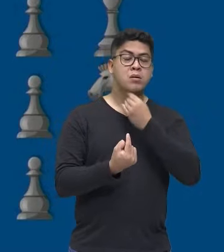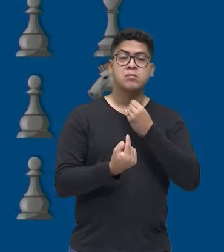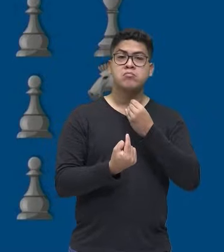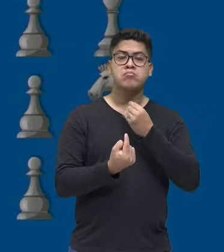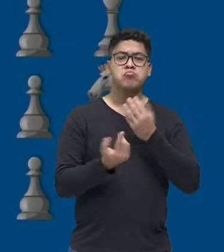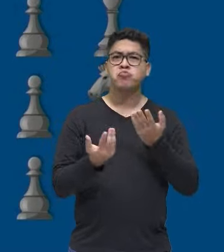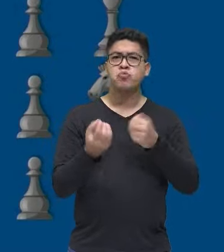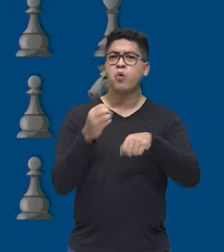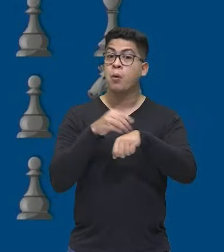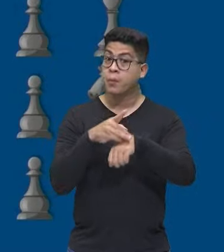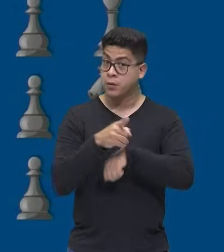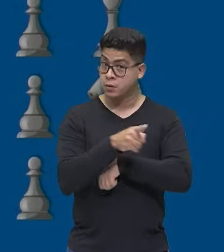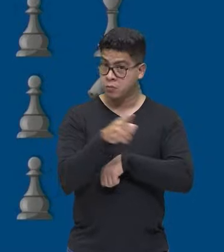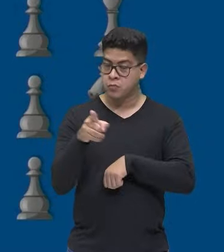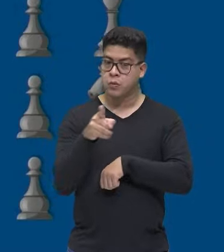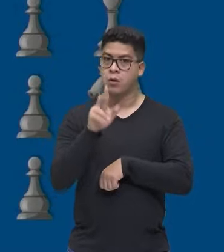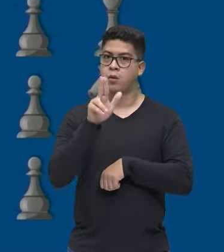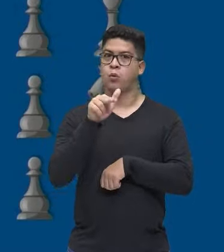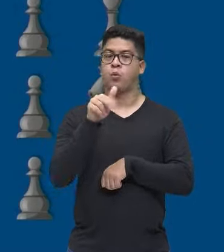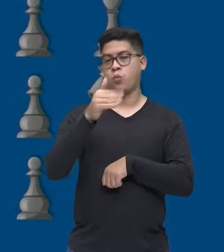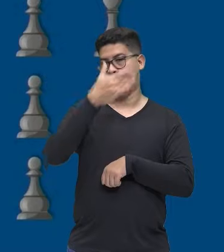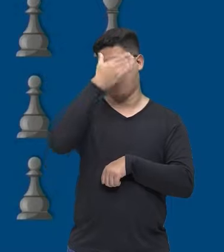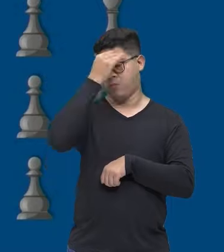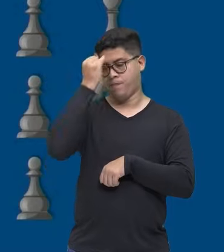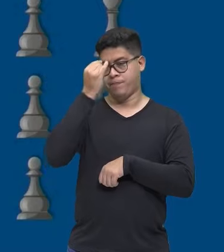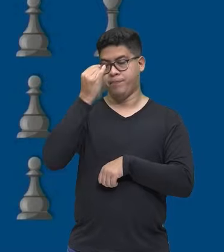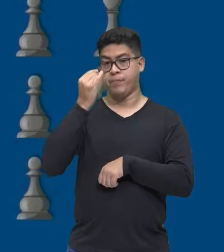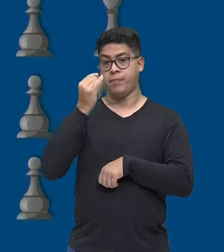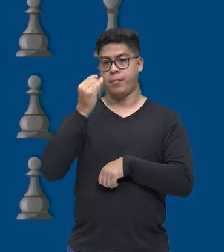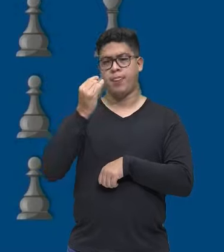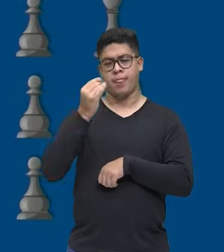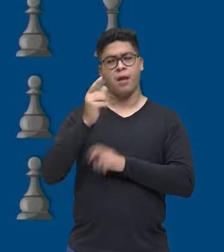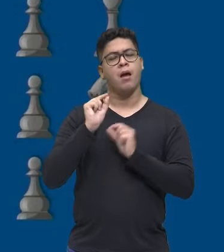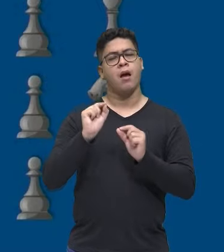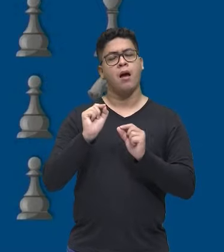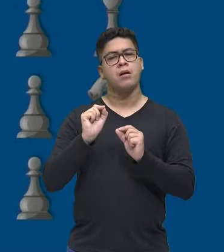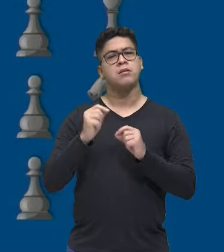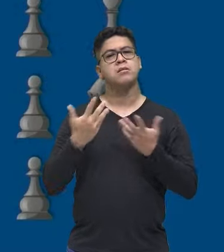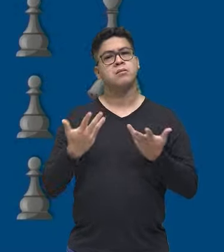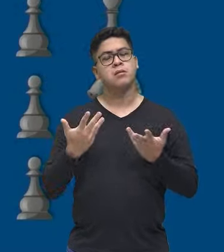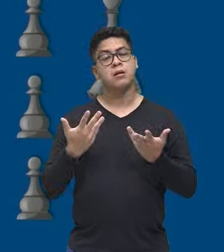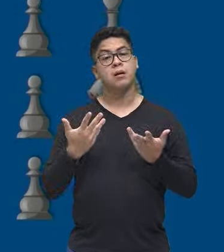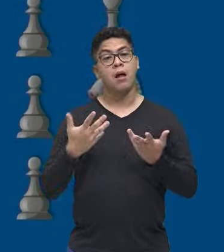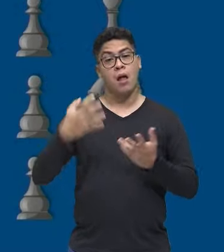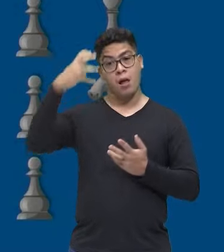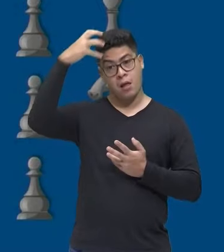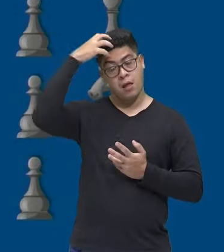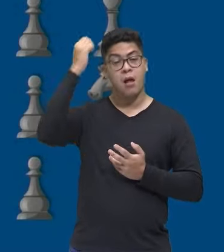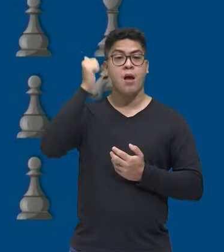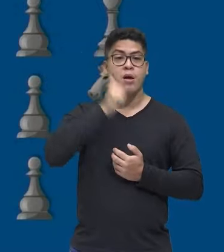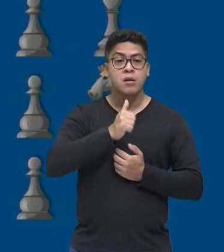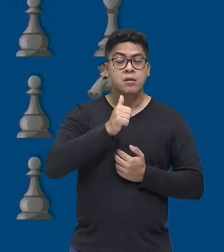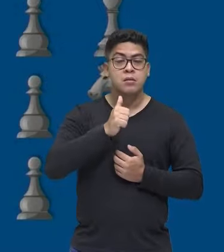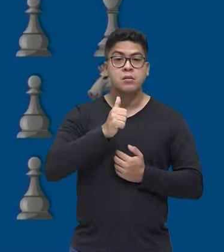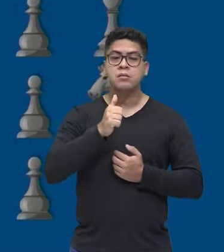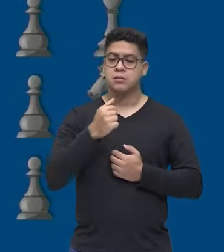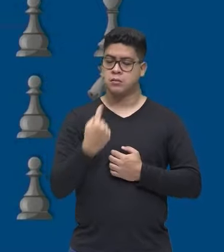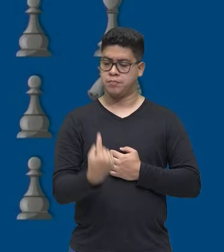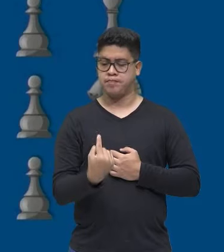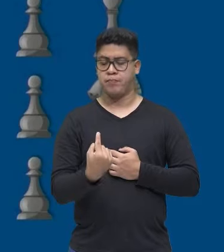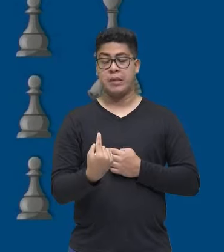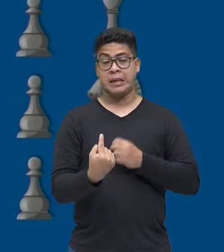mais esquecer. A rainha, ela sempre vai ficar na mesma cor da casa que ela tem. Ou seja, se ela é